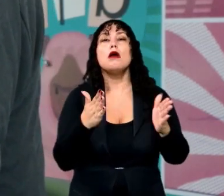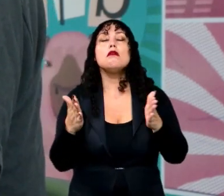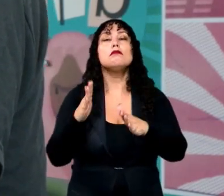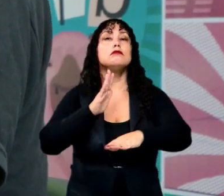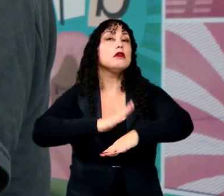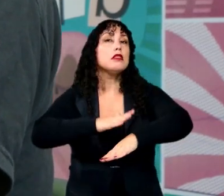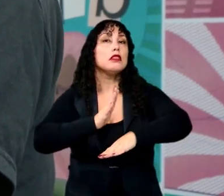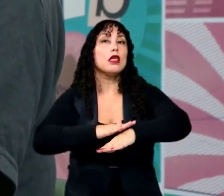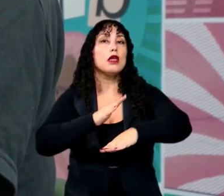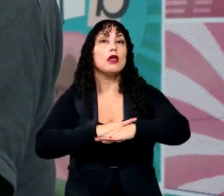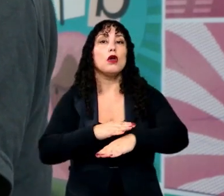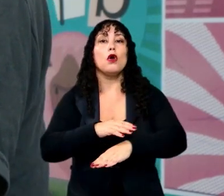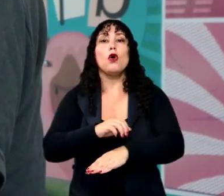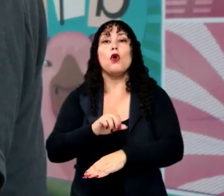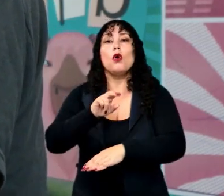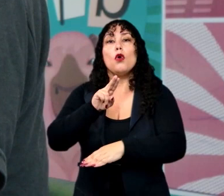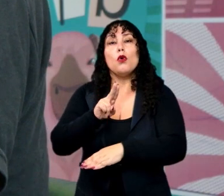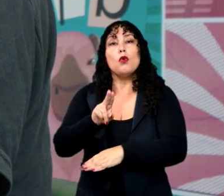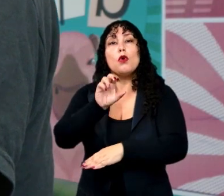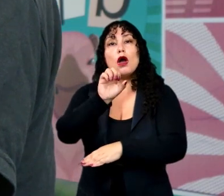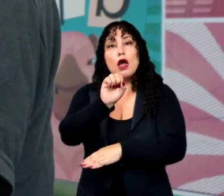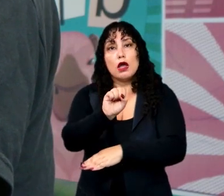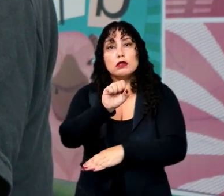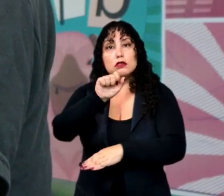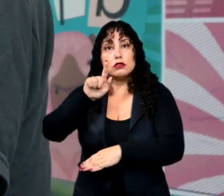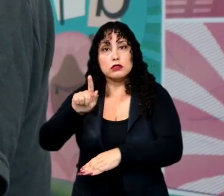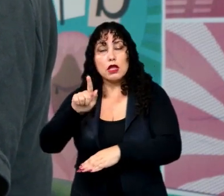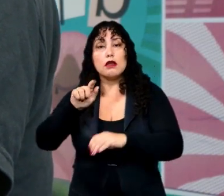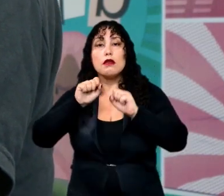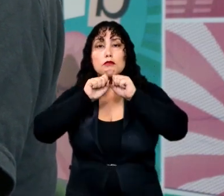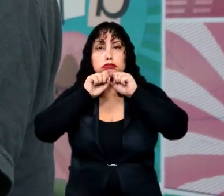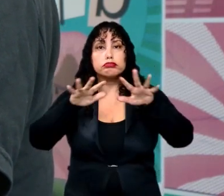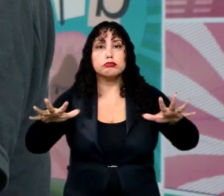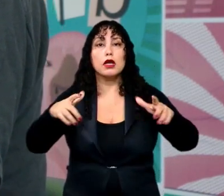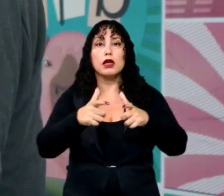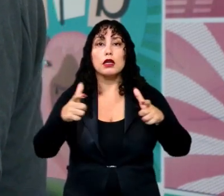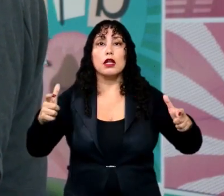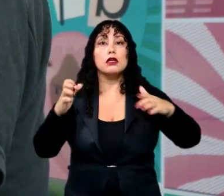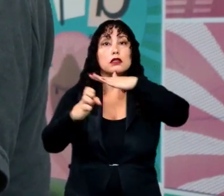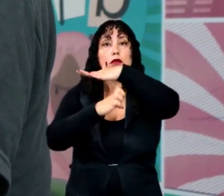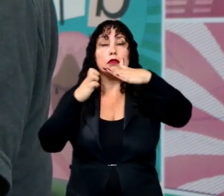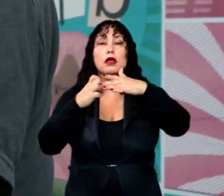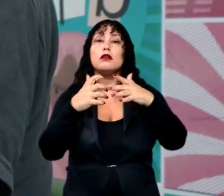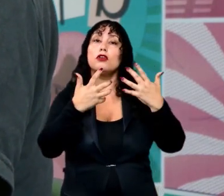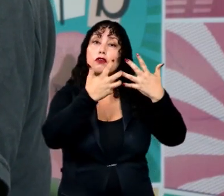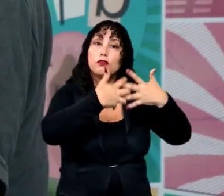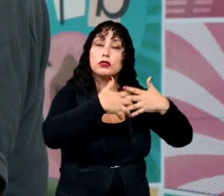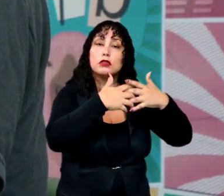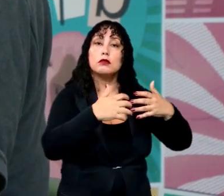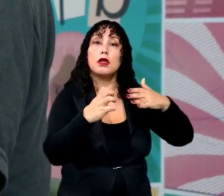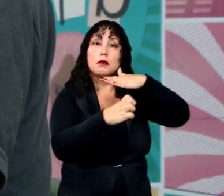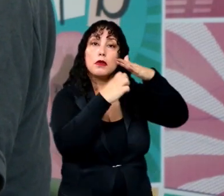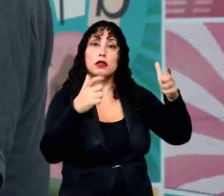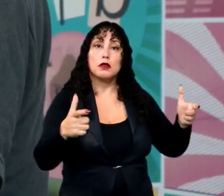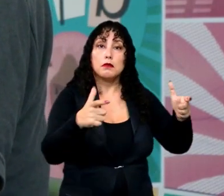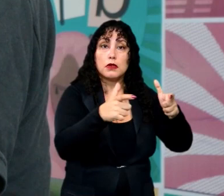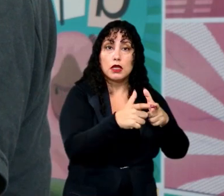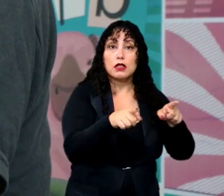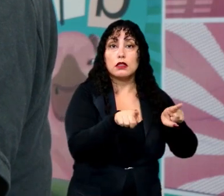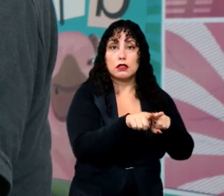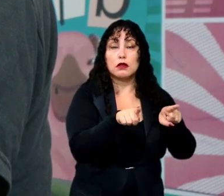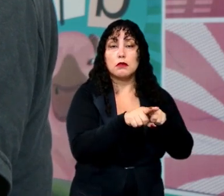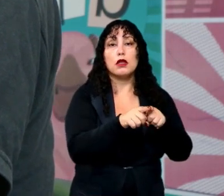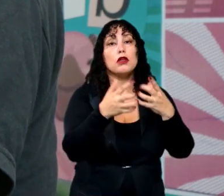o esg que é muito difundido aí para grandes empresas deve funcionar para pequena empresa deve montar funcionar também